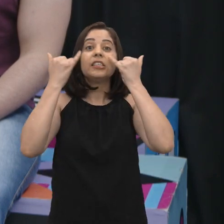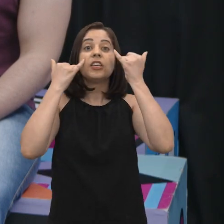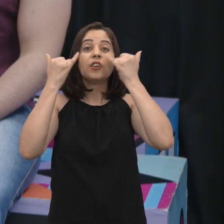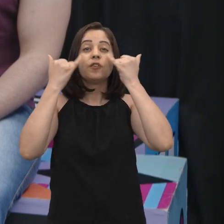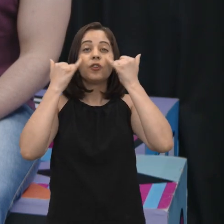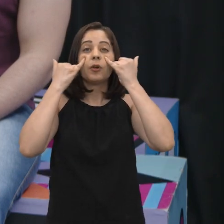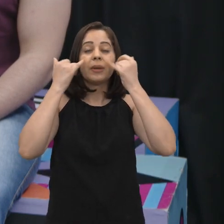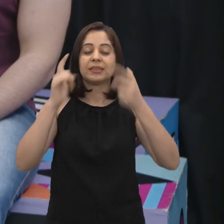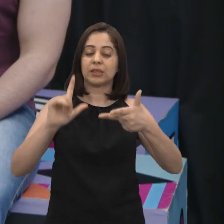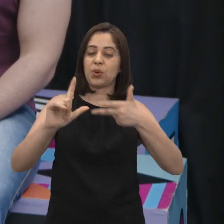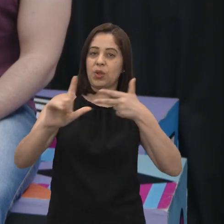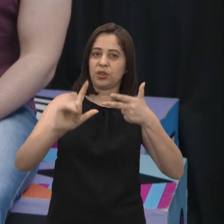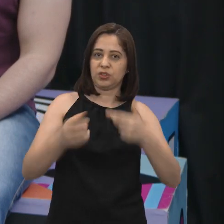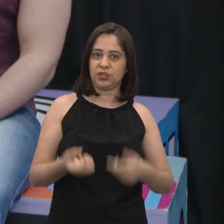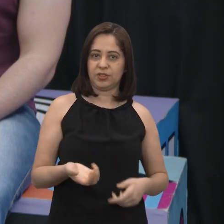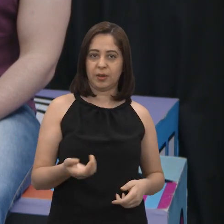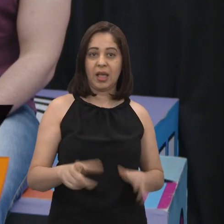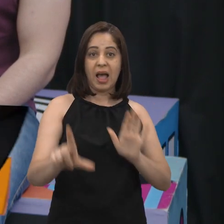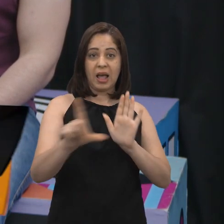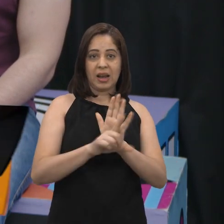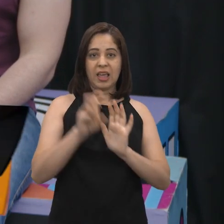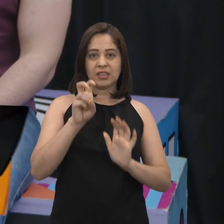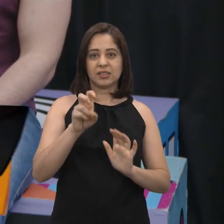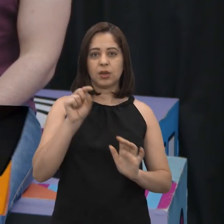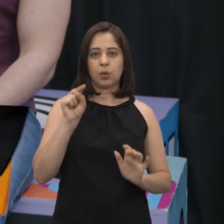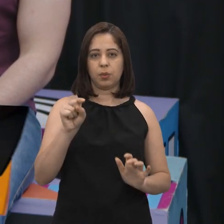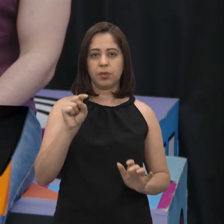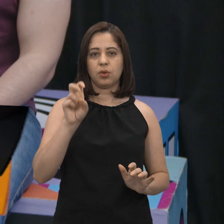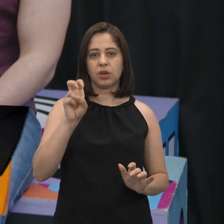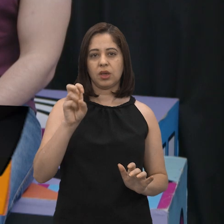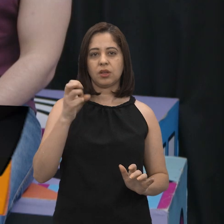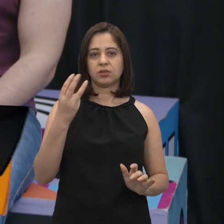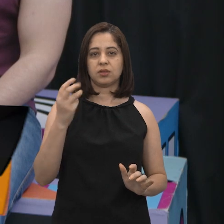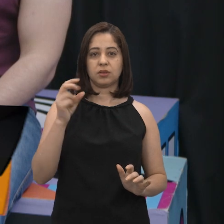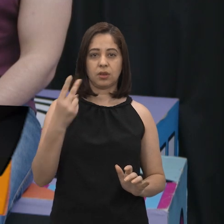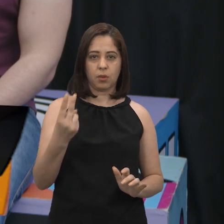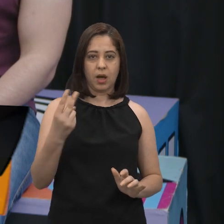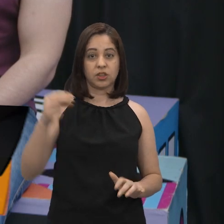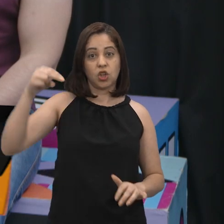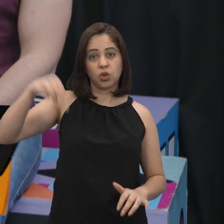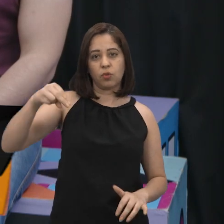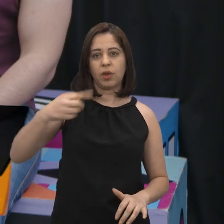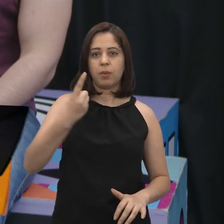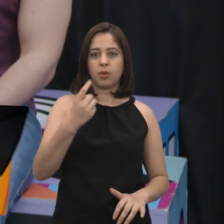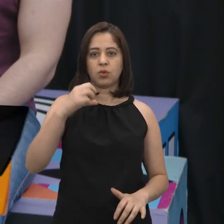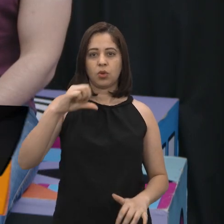do Legislativo para vocês. É a Lei número 5.534, de novembro de